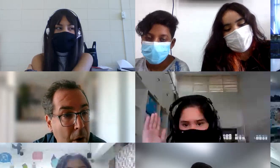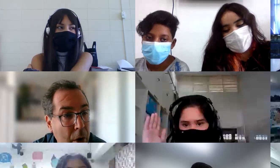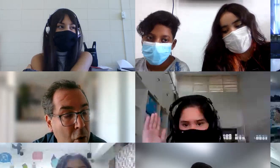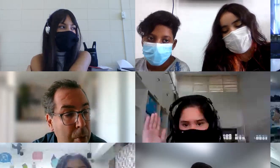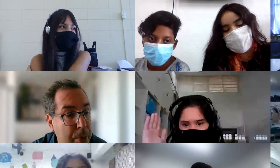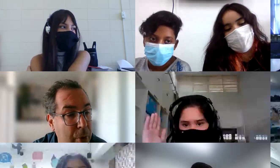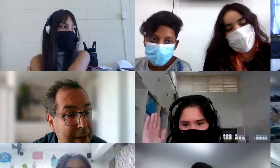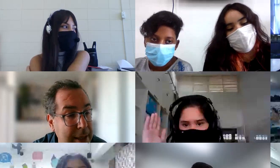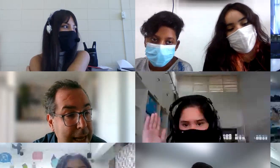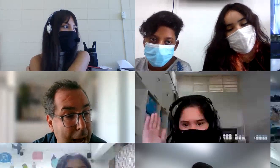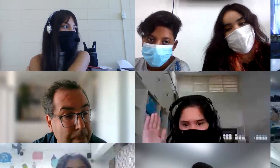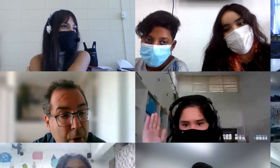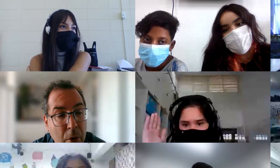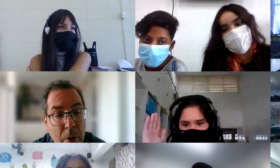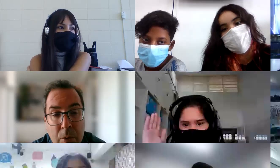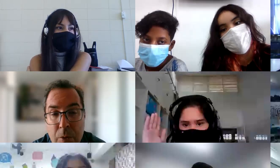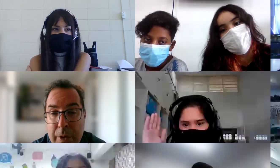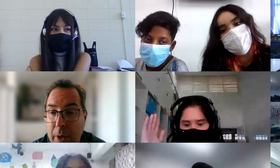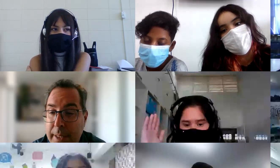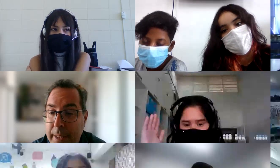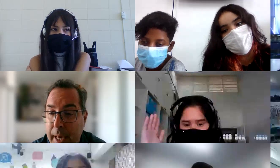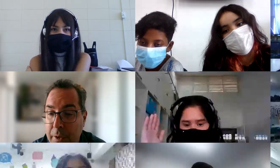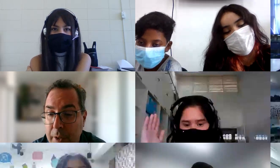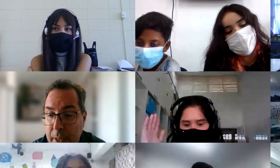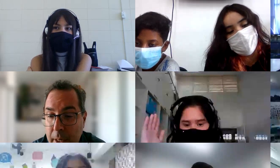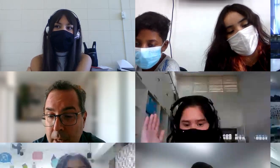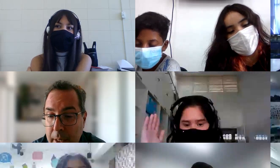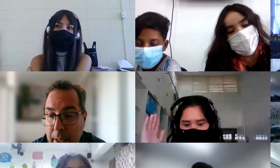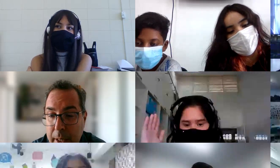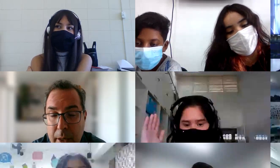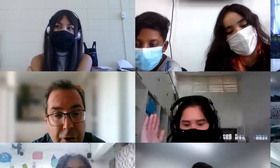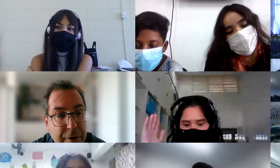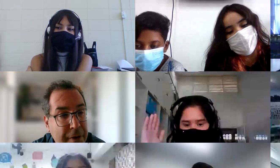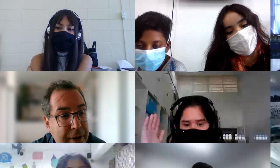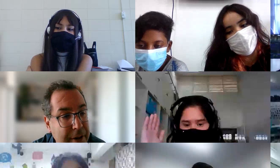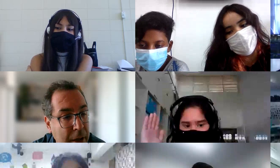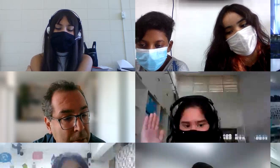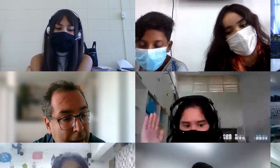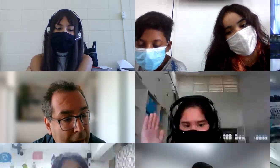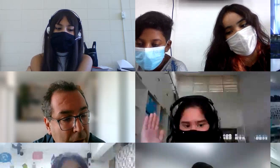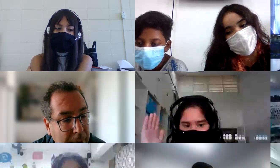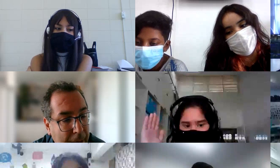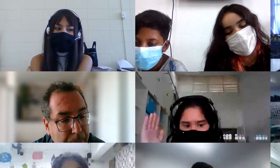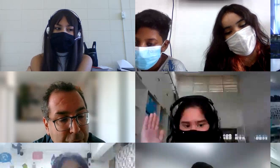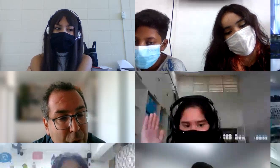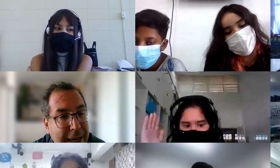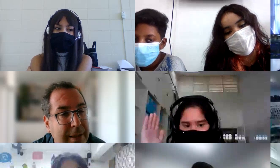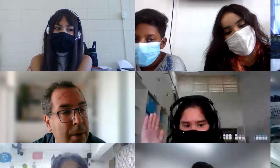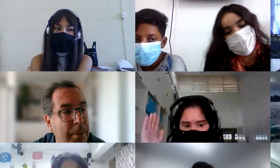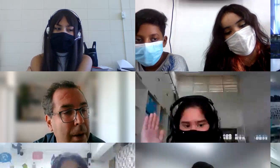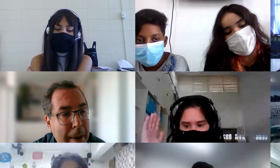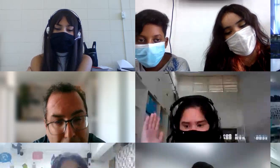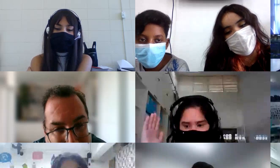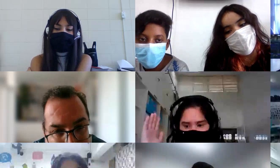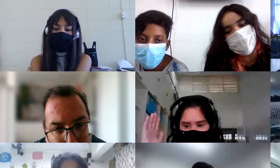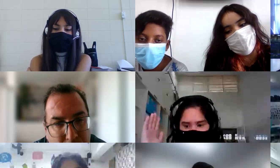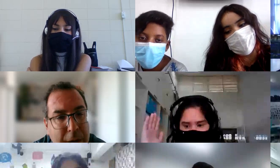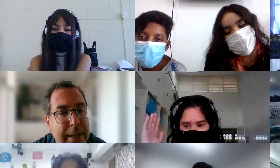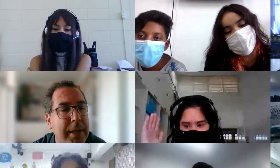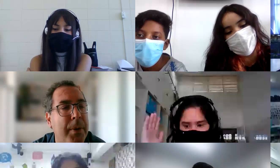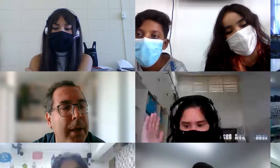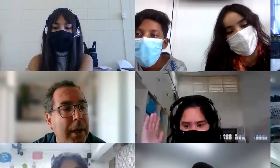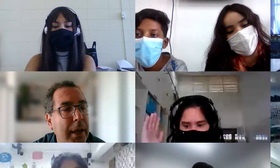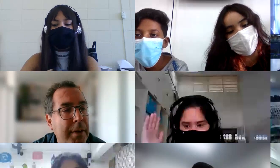que legal, um grupo de WhatsApp com alguns adolescentes, e a gente vai fazendo uma provocação, uma